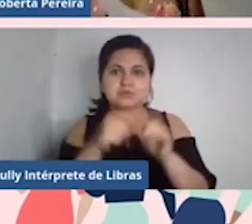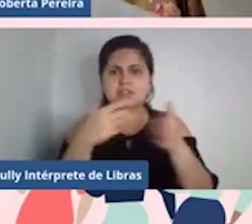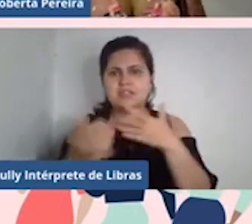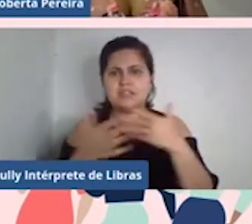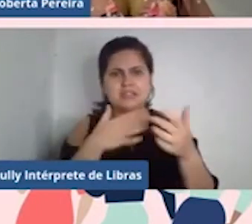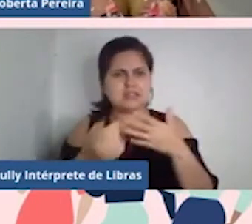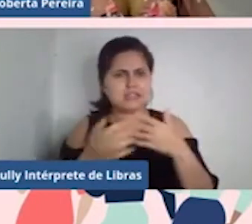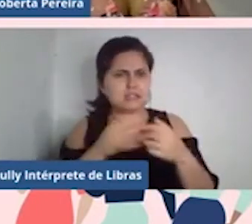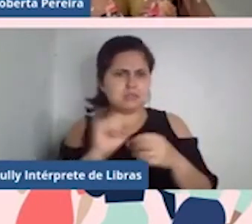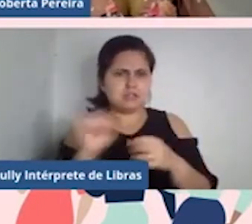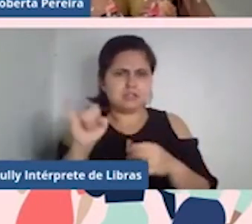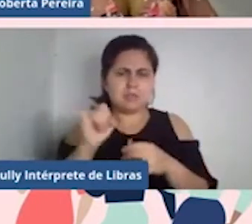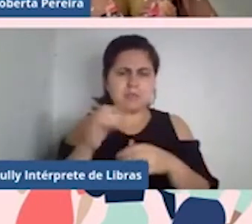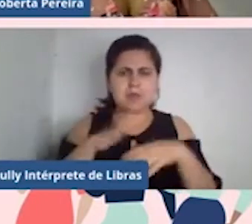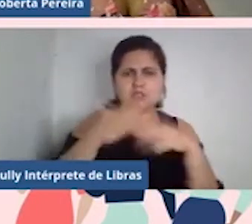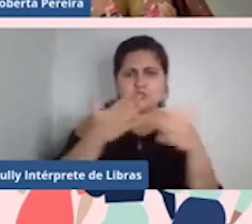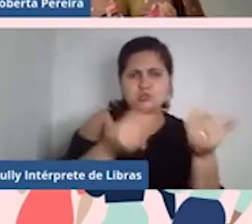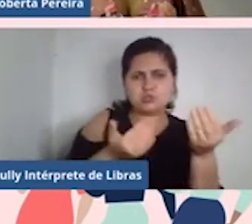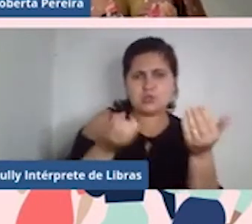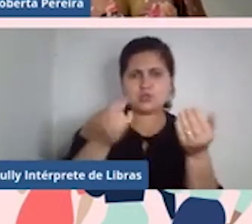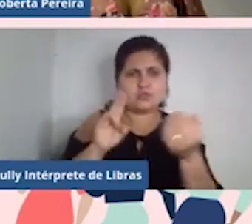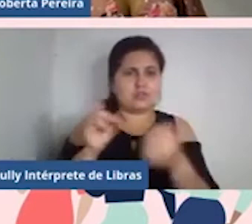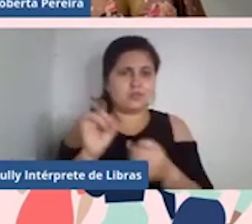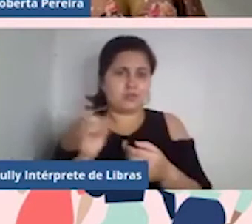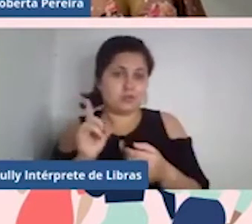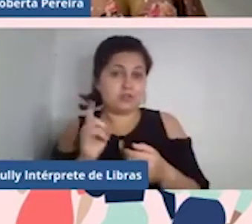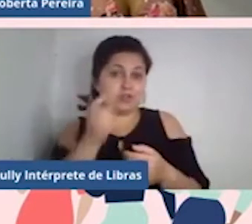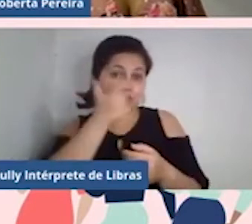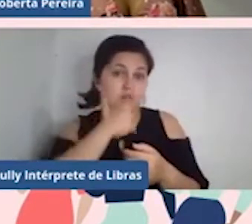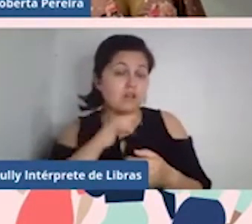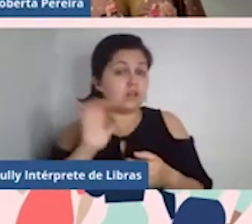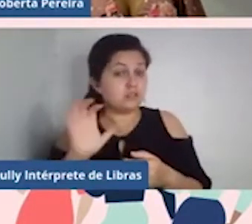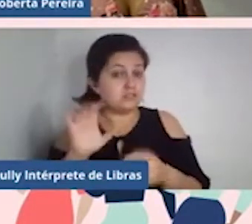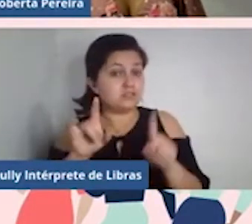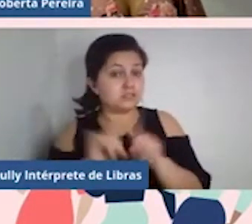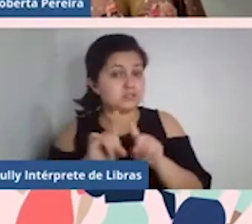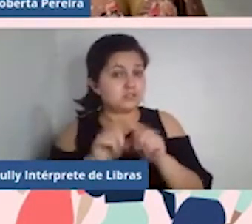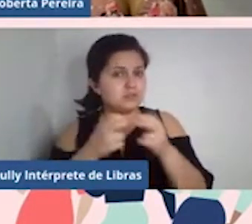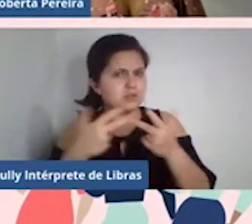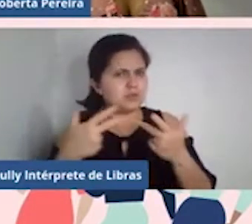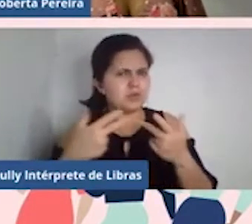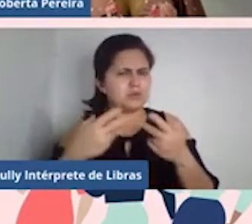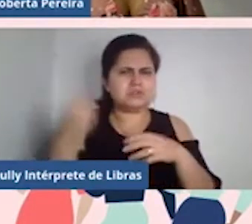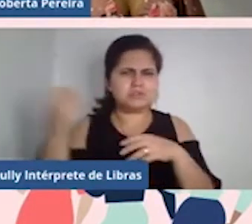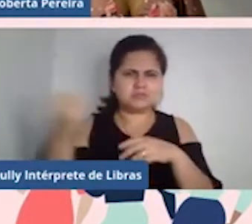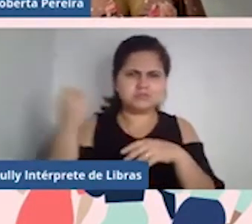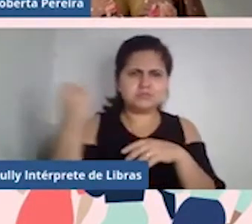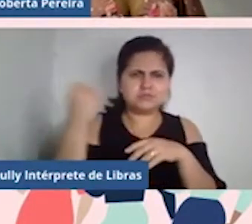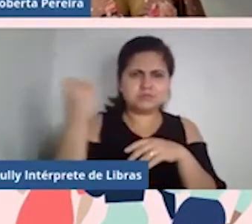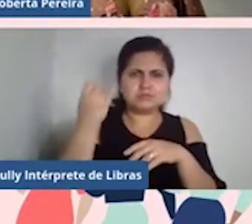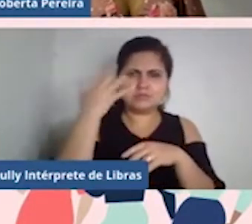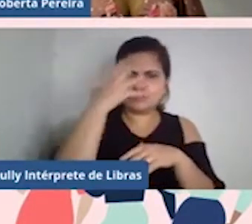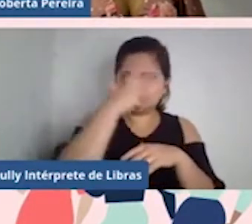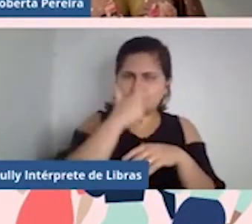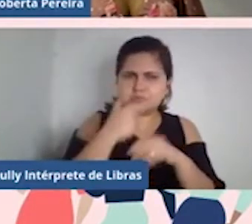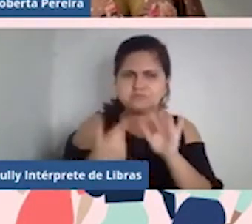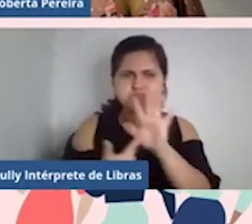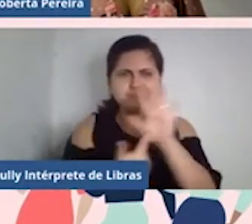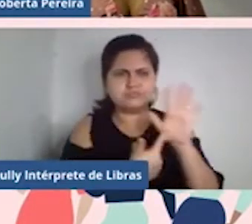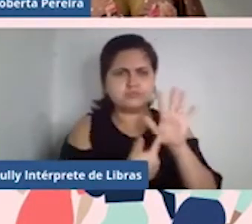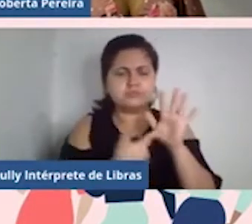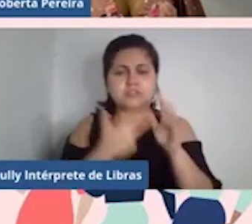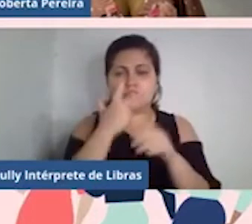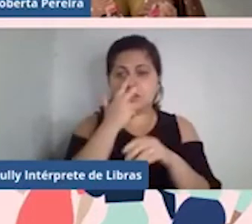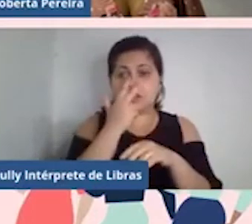Independente delas serem mais jovens ou não. Eu acho que isso aí também é uma sinalização bonita, né? Assim como